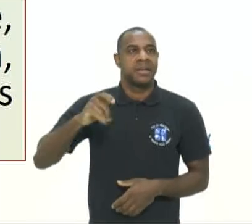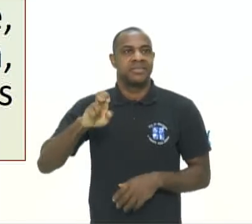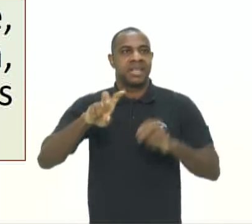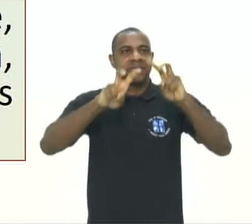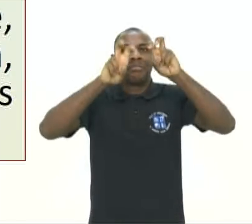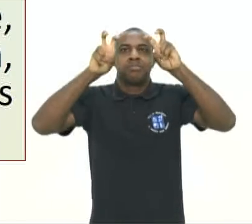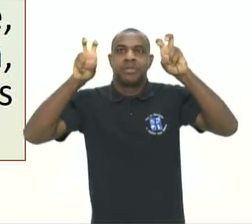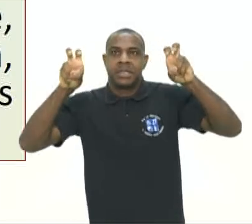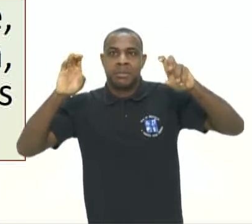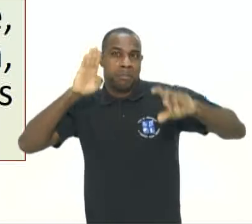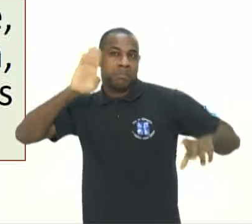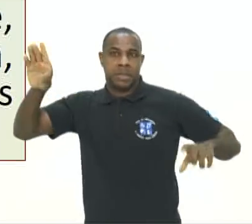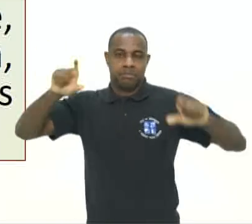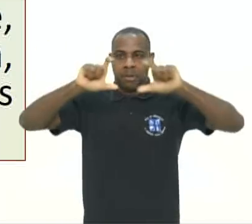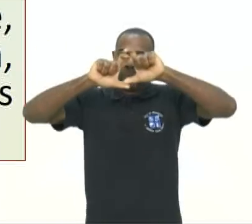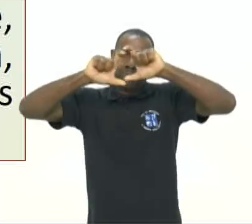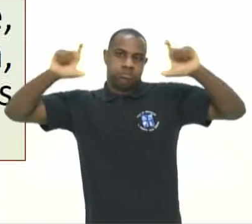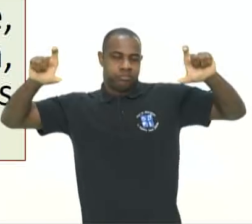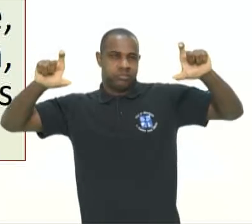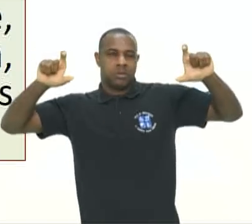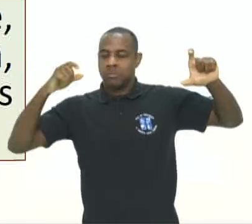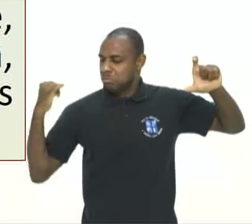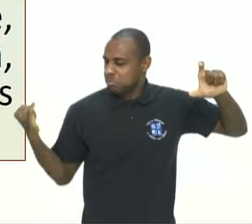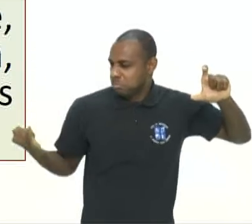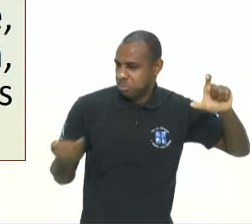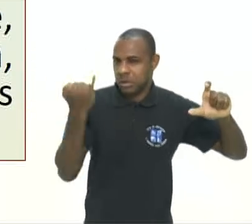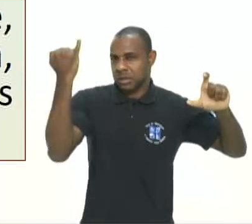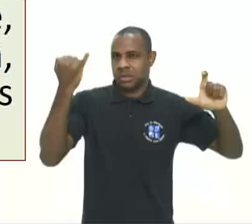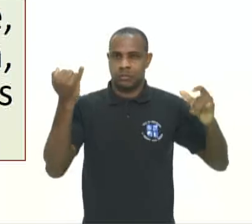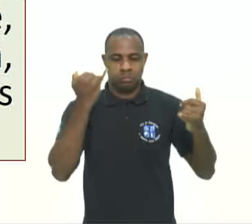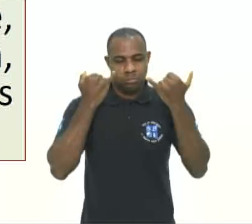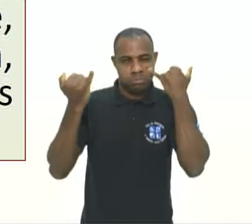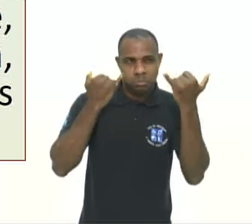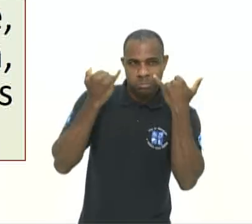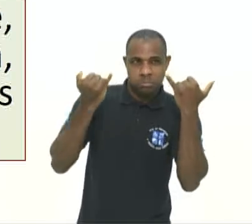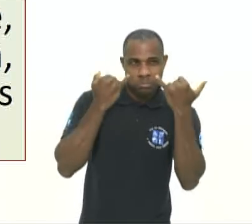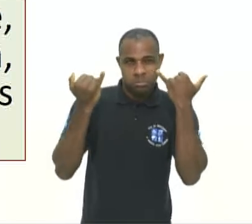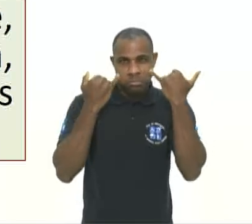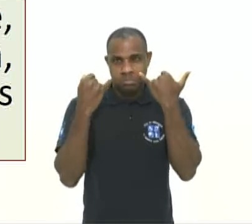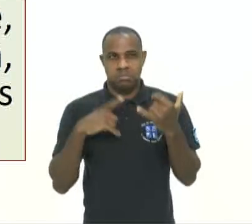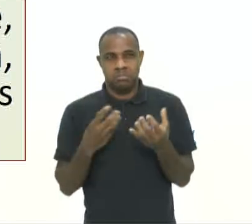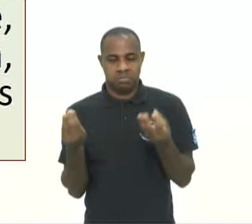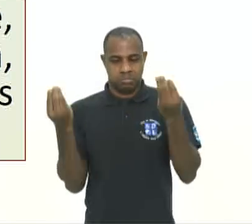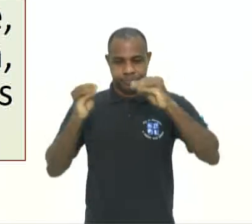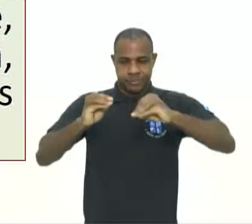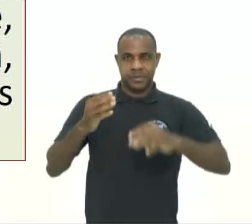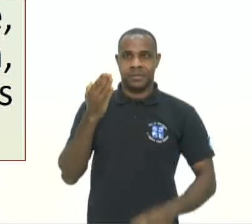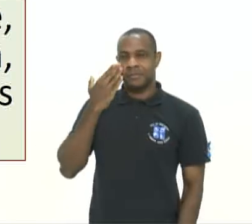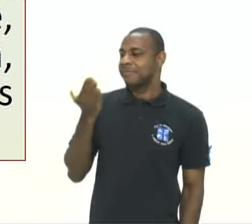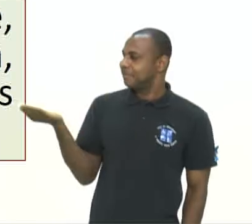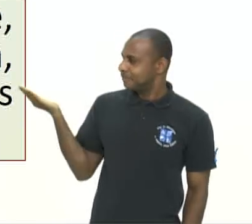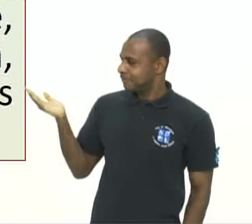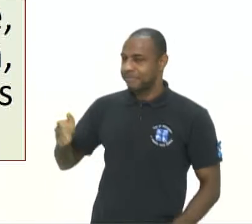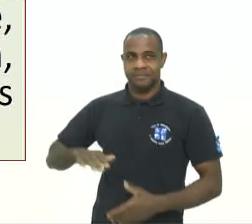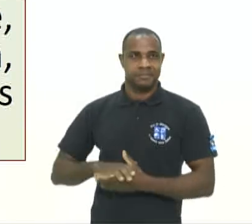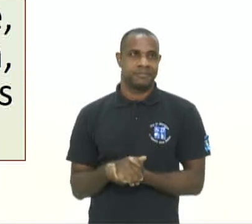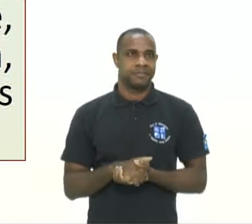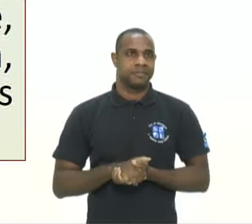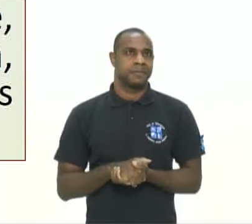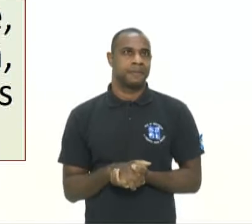revista, alusivo à mais importante dentre as notícias contidas na edição.